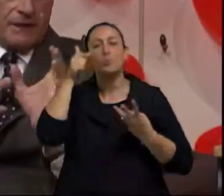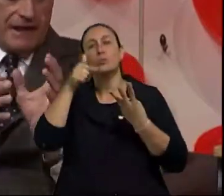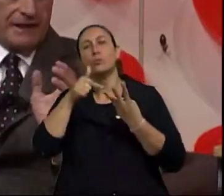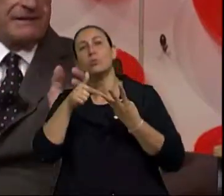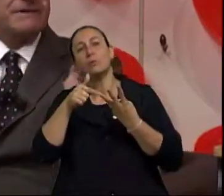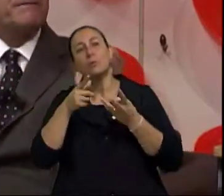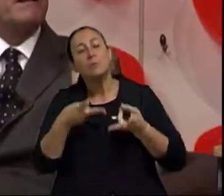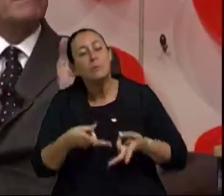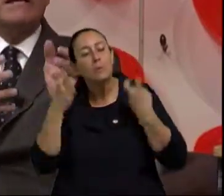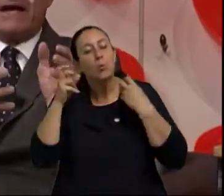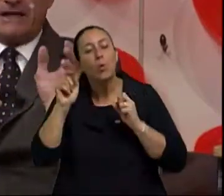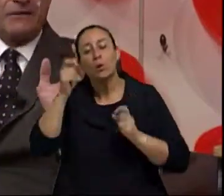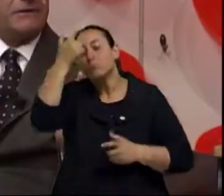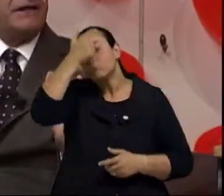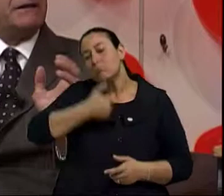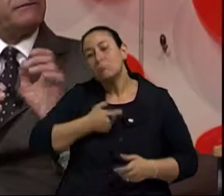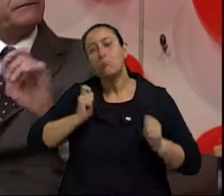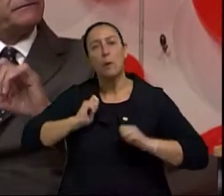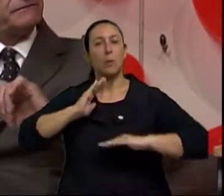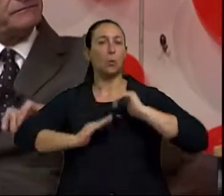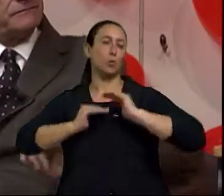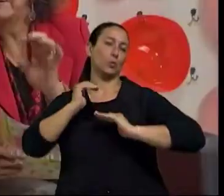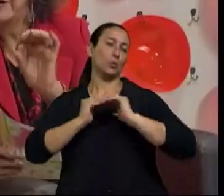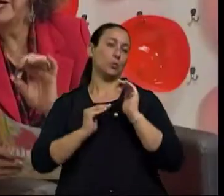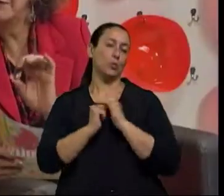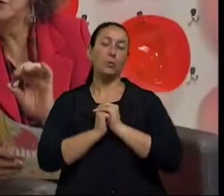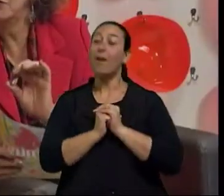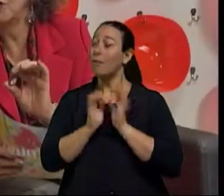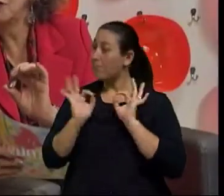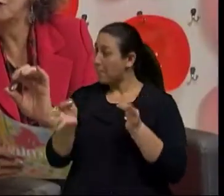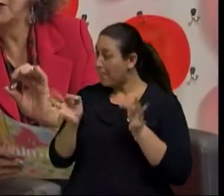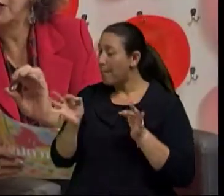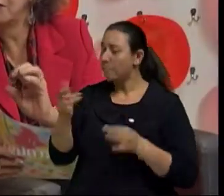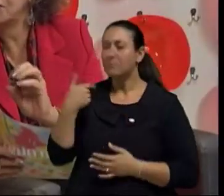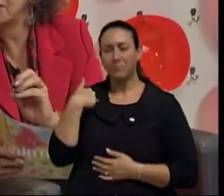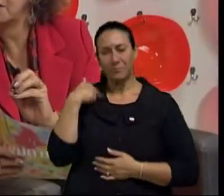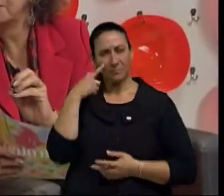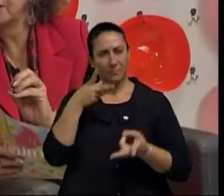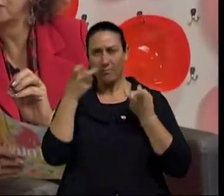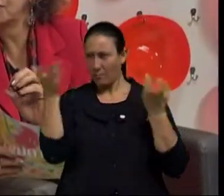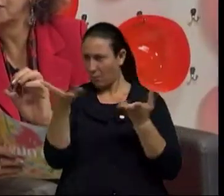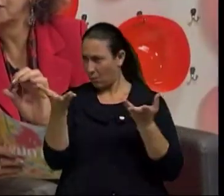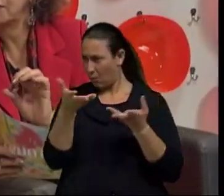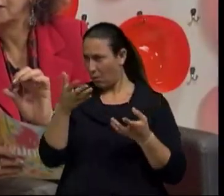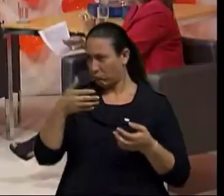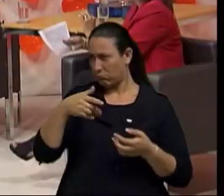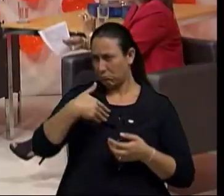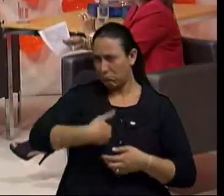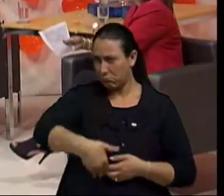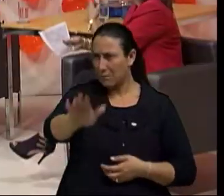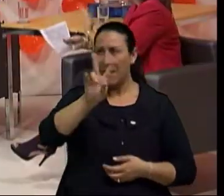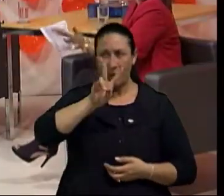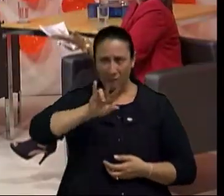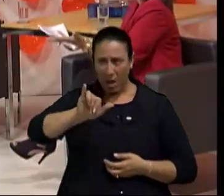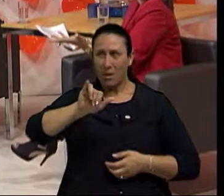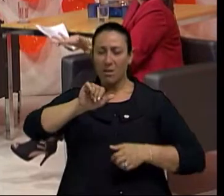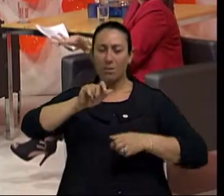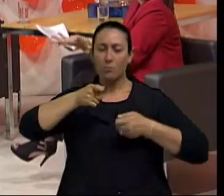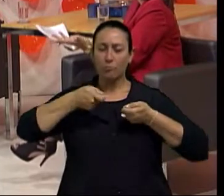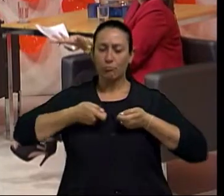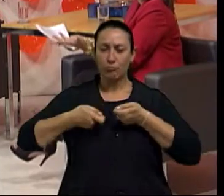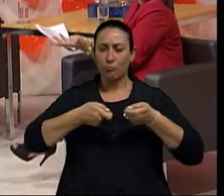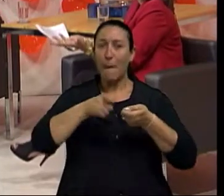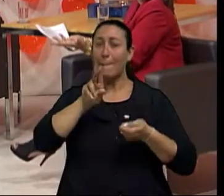saber elaborá-las. Saber gerenciar. É, esse é o segredo. Posso dizer que a palavra do terceiro milênio é gerenciamento, doutor? Gerenciar o que eu